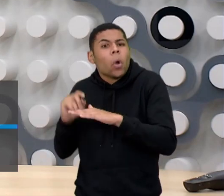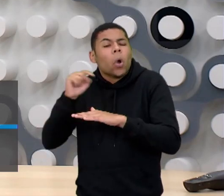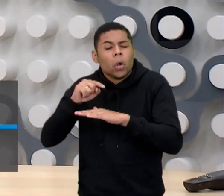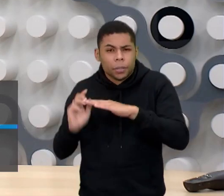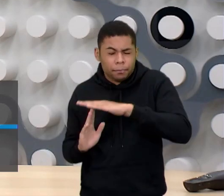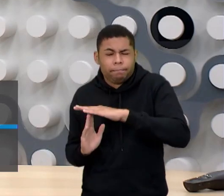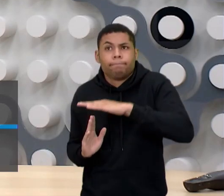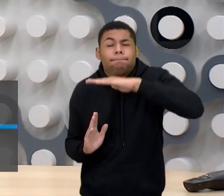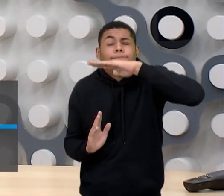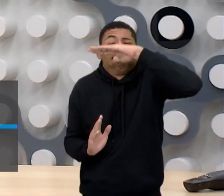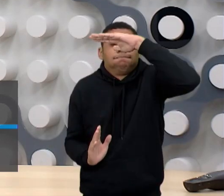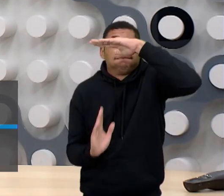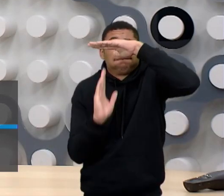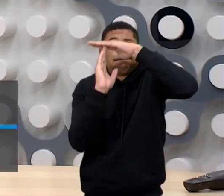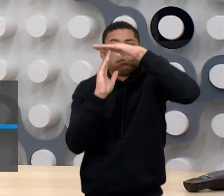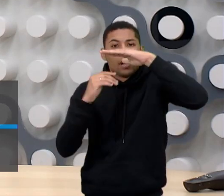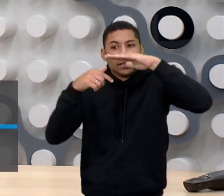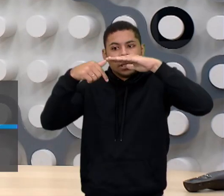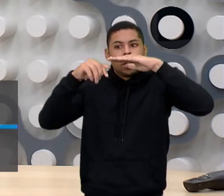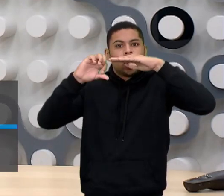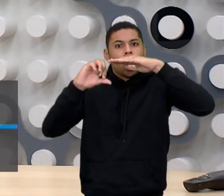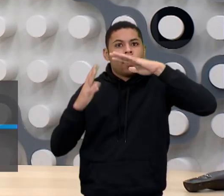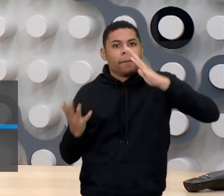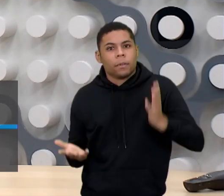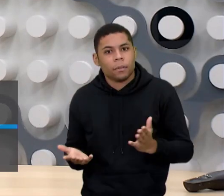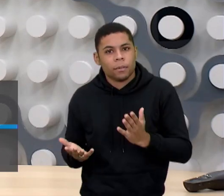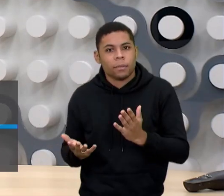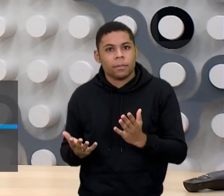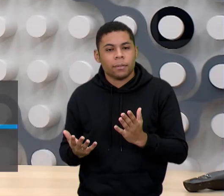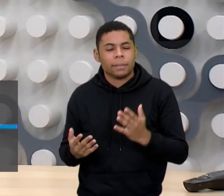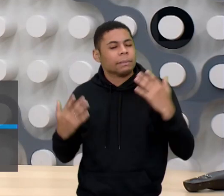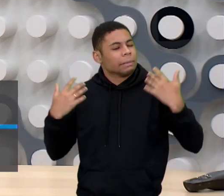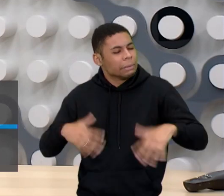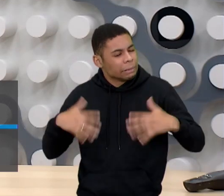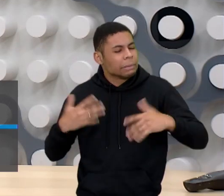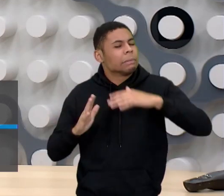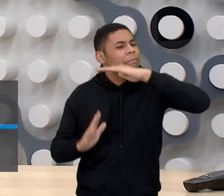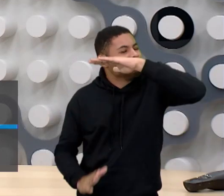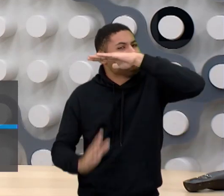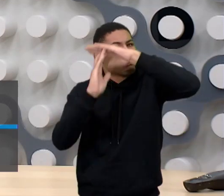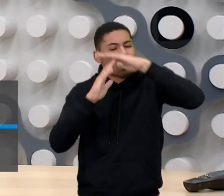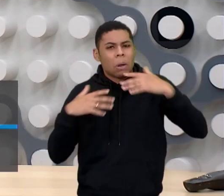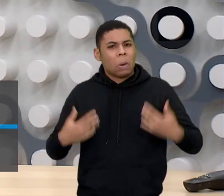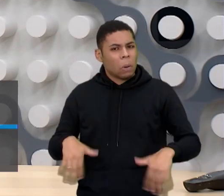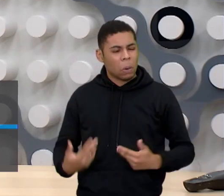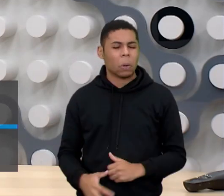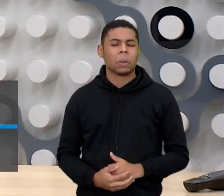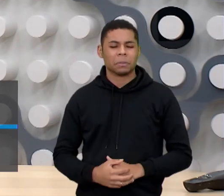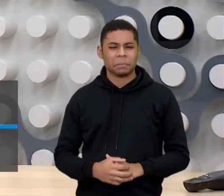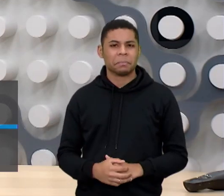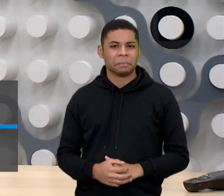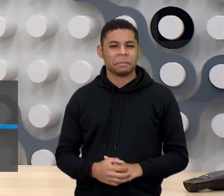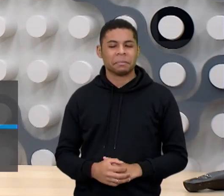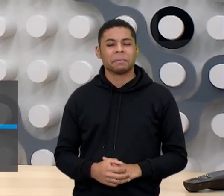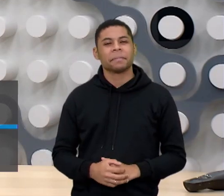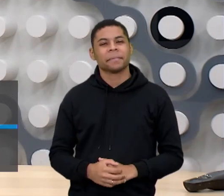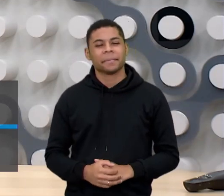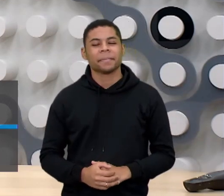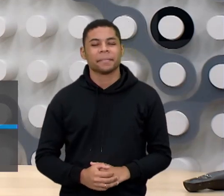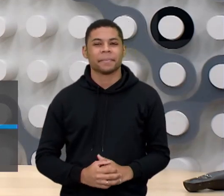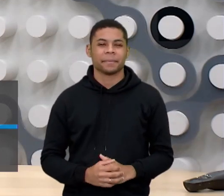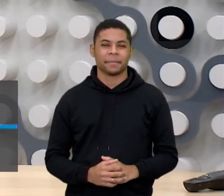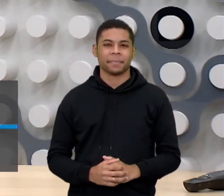76,3 anos, ou seja, em 68 anos houve um aumento até significativo dessa relação